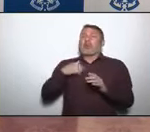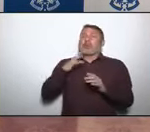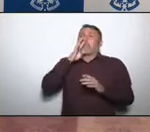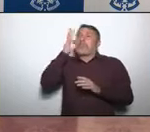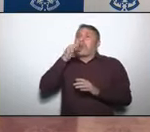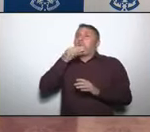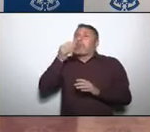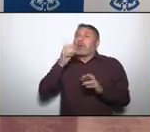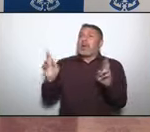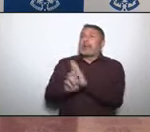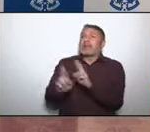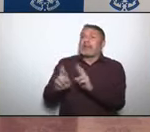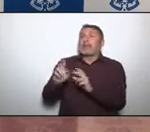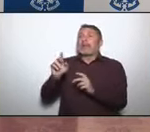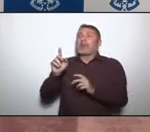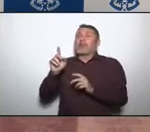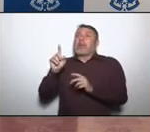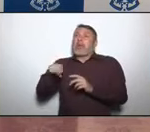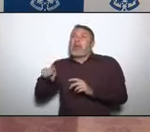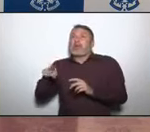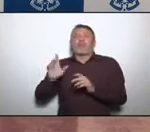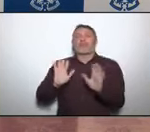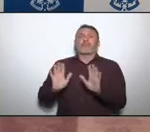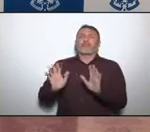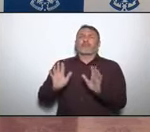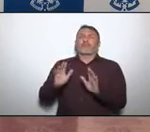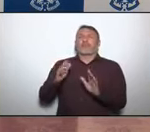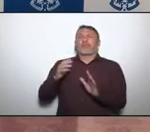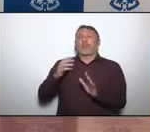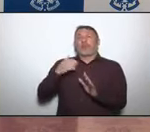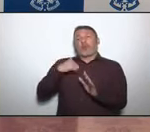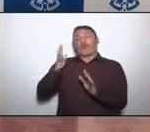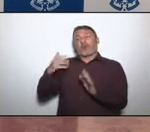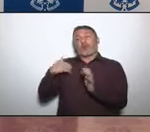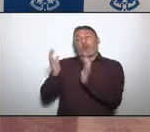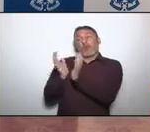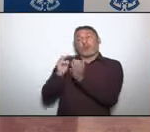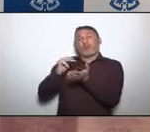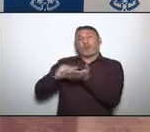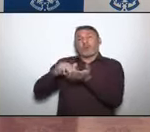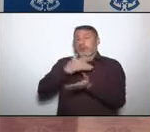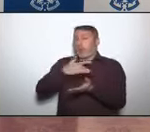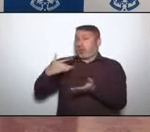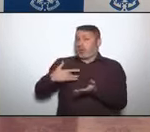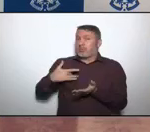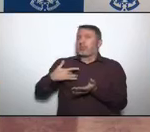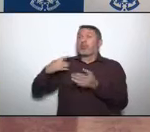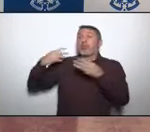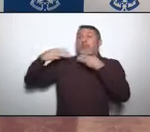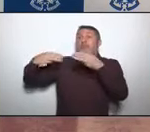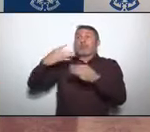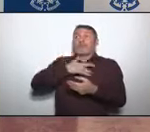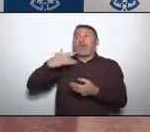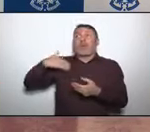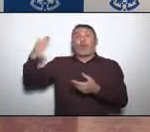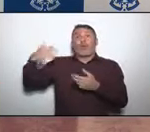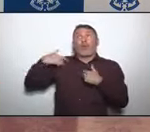às pessoas, porque minha equipe da Secretaria de Saúde está pedindo, porque o ministro da Saúde está pedindo,